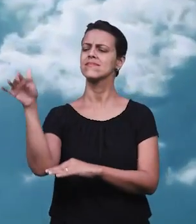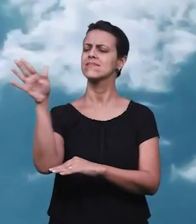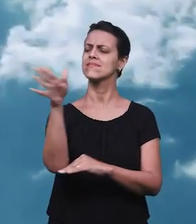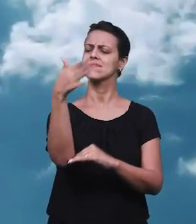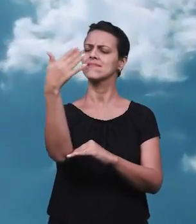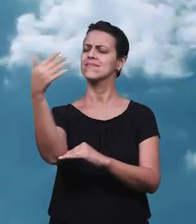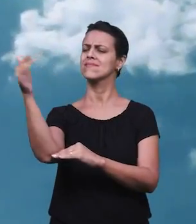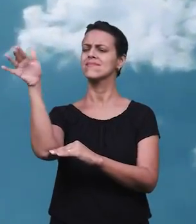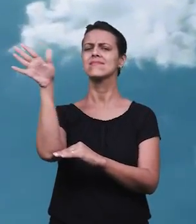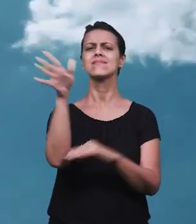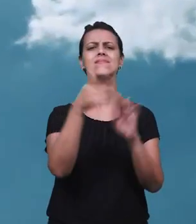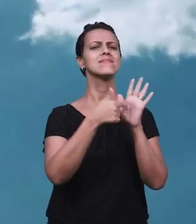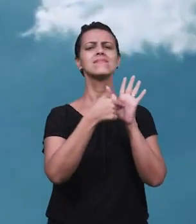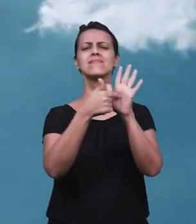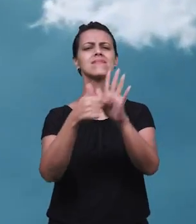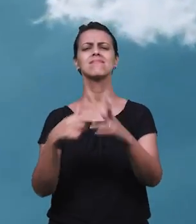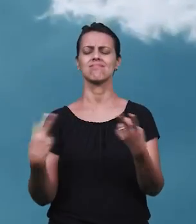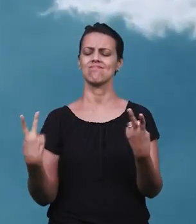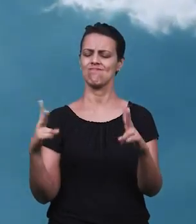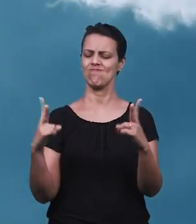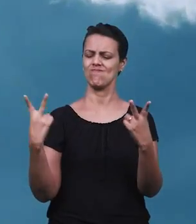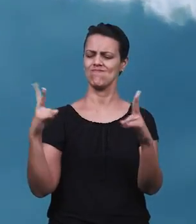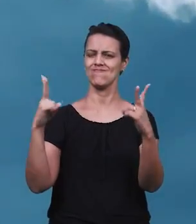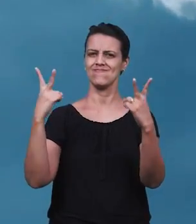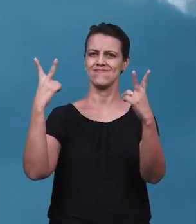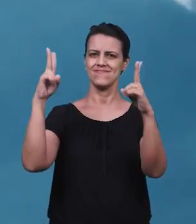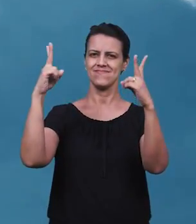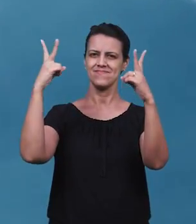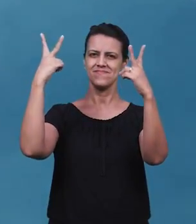Eis o estandarte